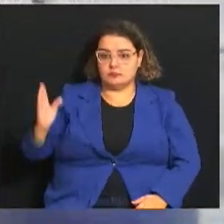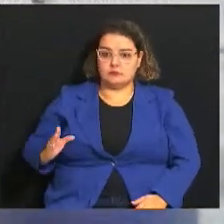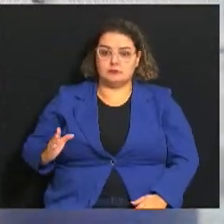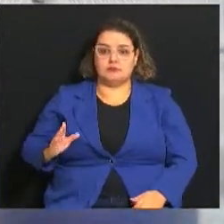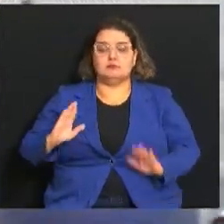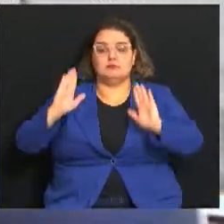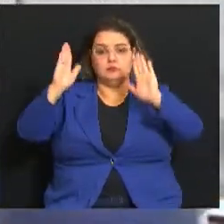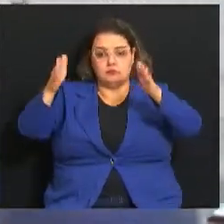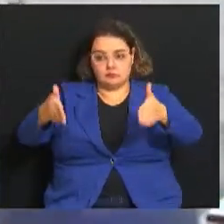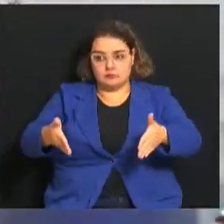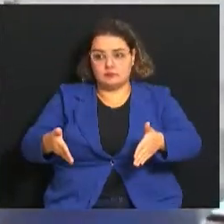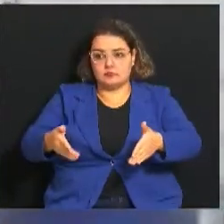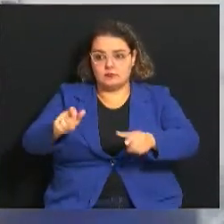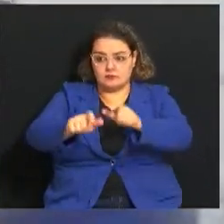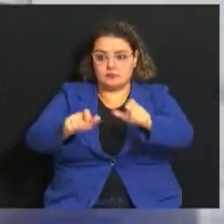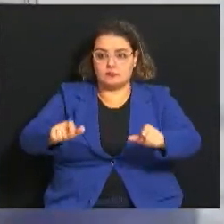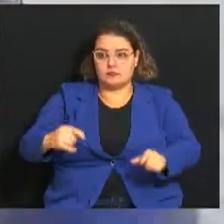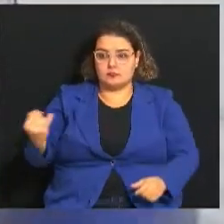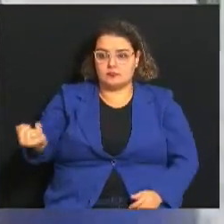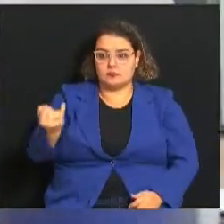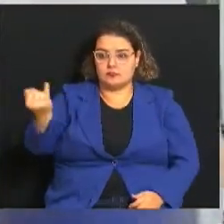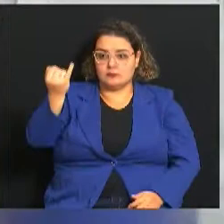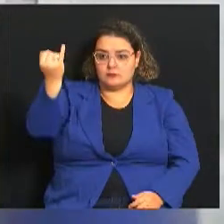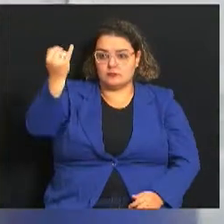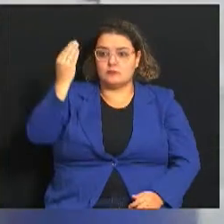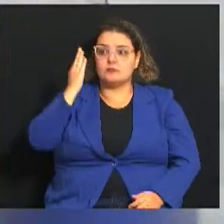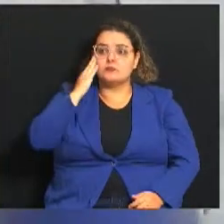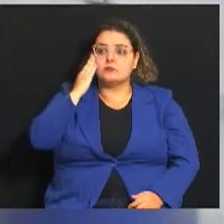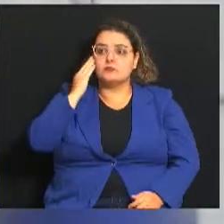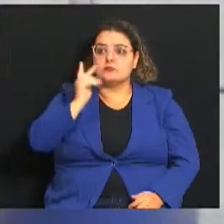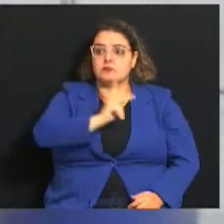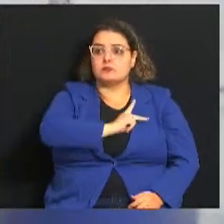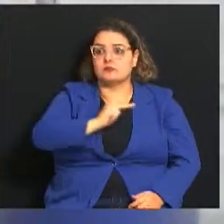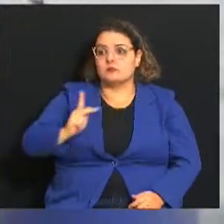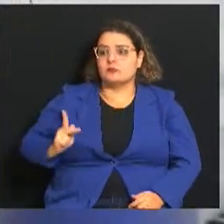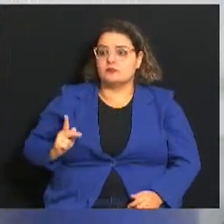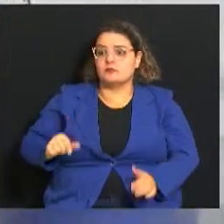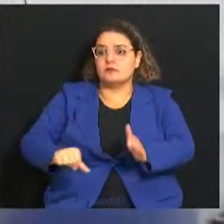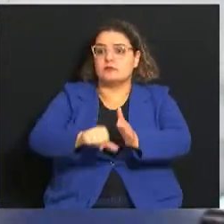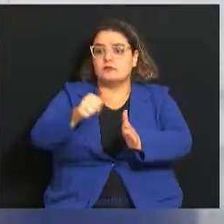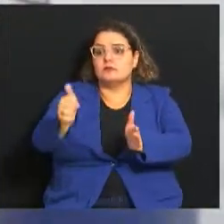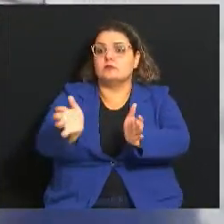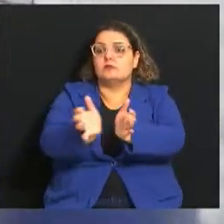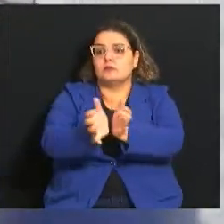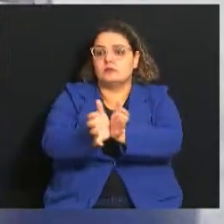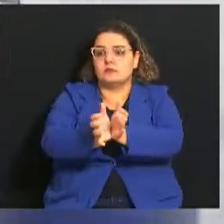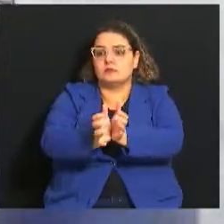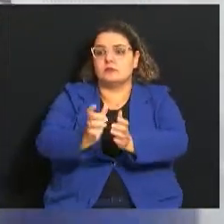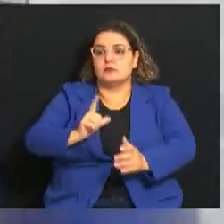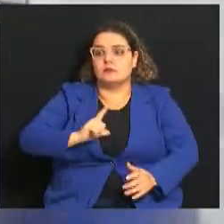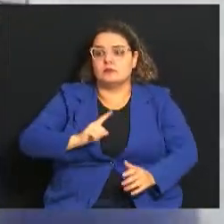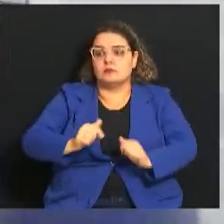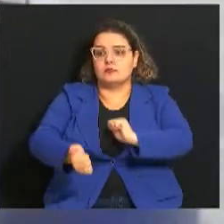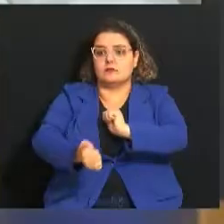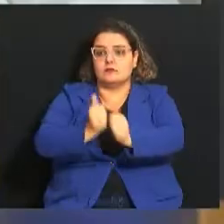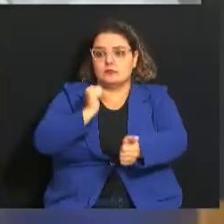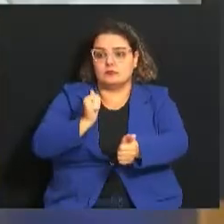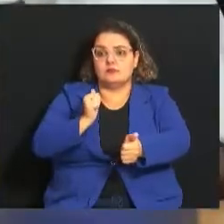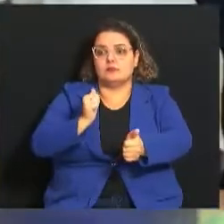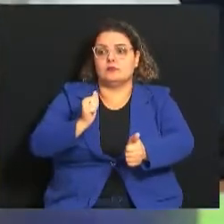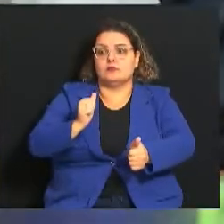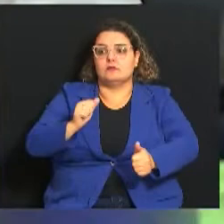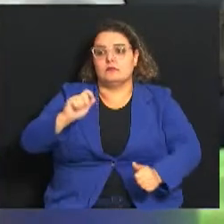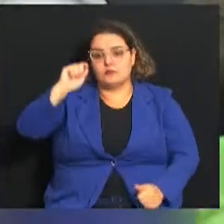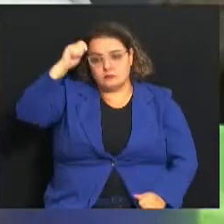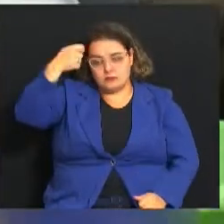povo, é muito importante que saibam que a Ponte Preta foi o primeiro clube a ter um atleta negro em sua. O